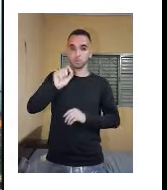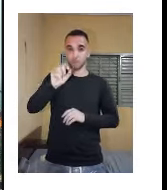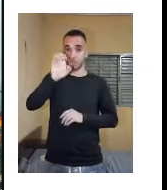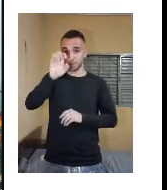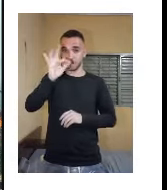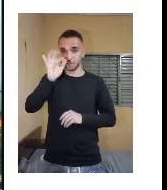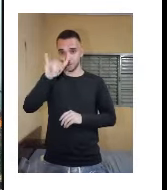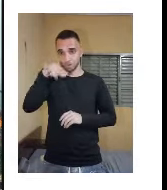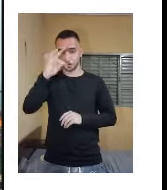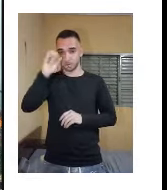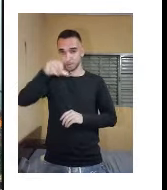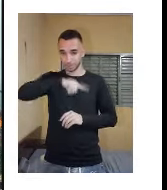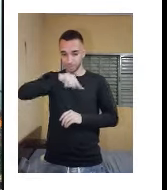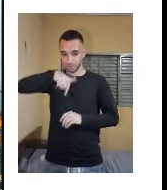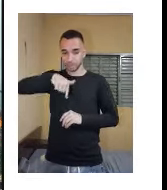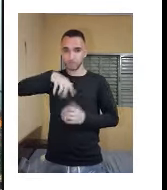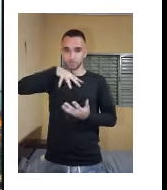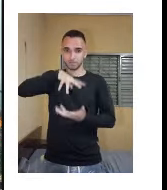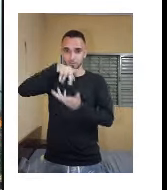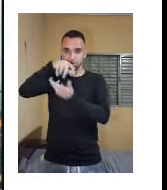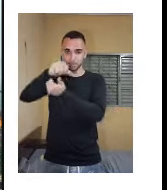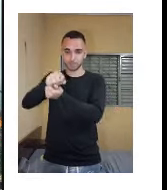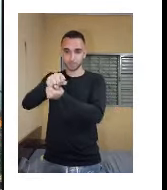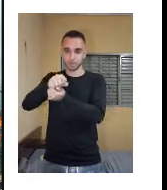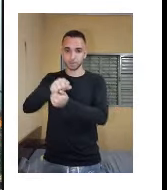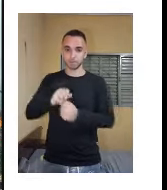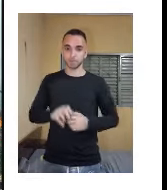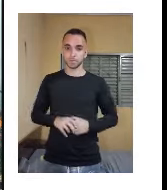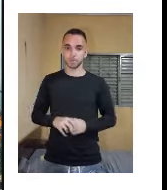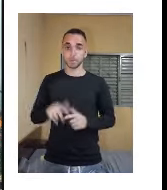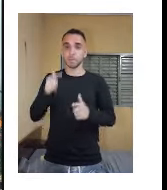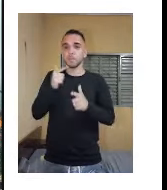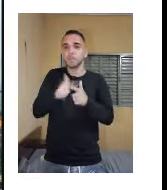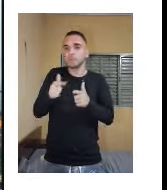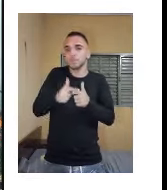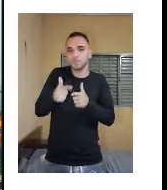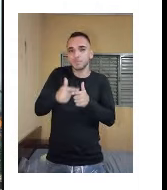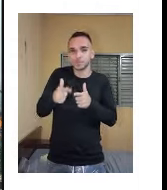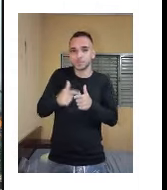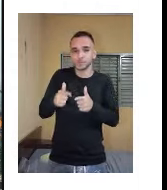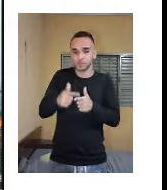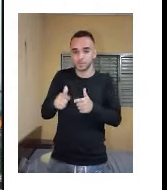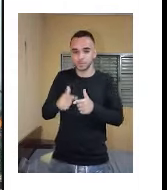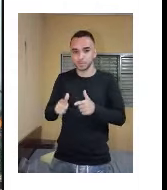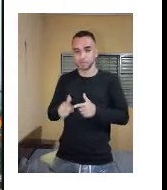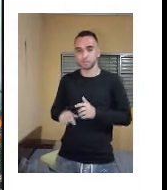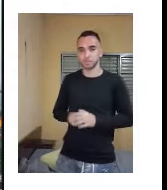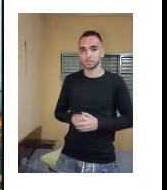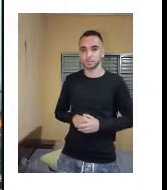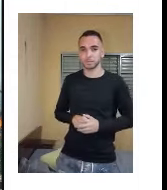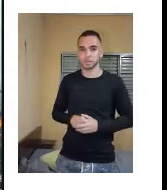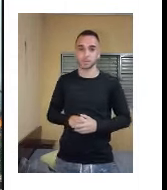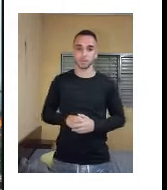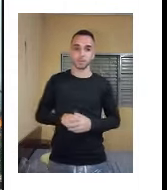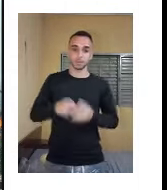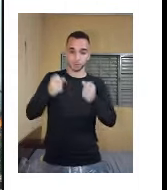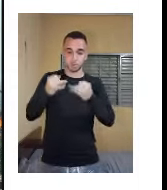aqui, né, dada essa condição do efeito estufa. Porém, esse efeito estufa, ele é